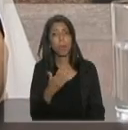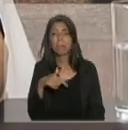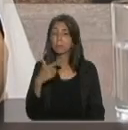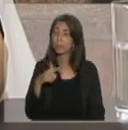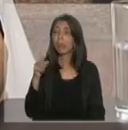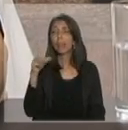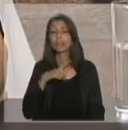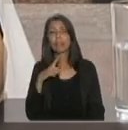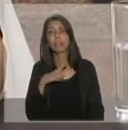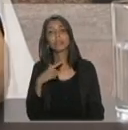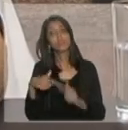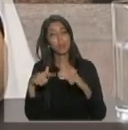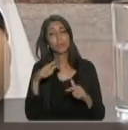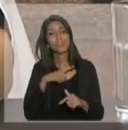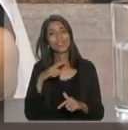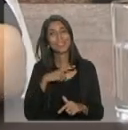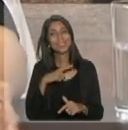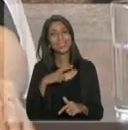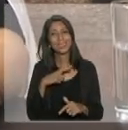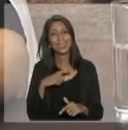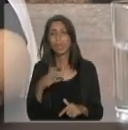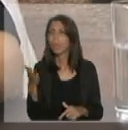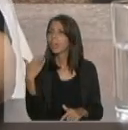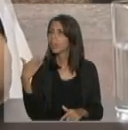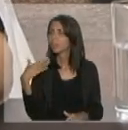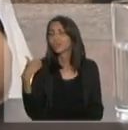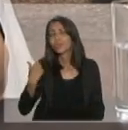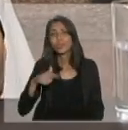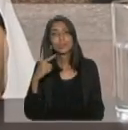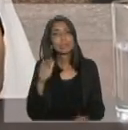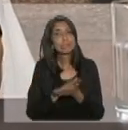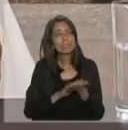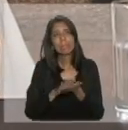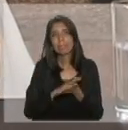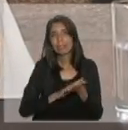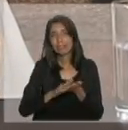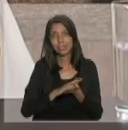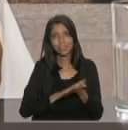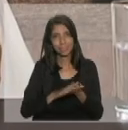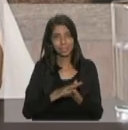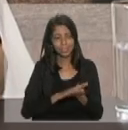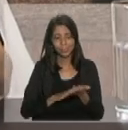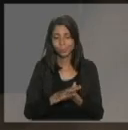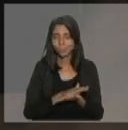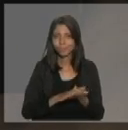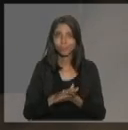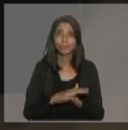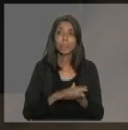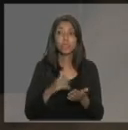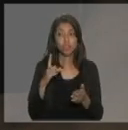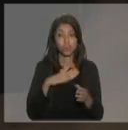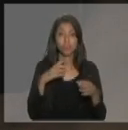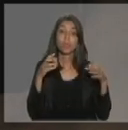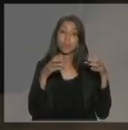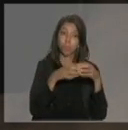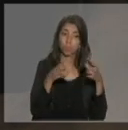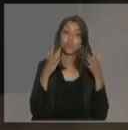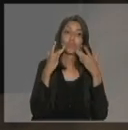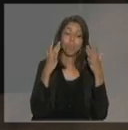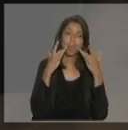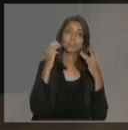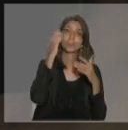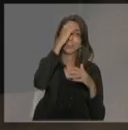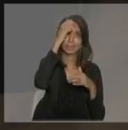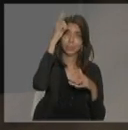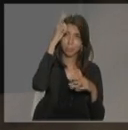tem mercado de trabalho, porque não tinha absolutamente nenhum quando eu peguei. havia o grupo do Teatro